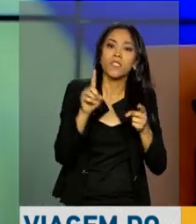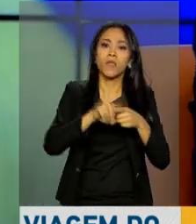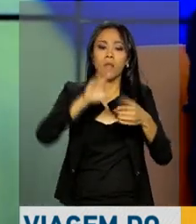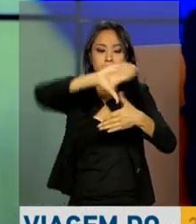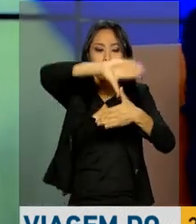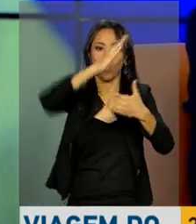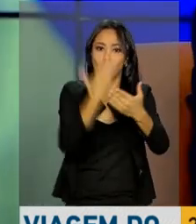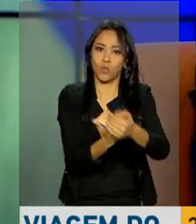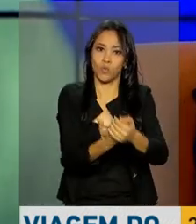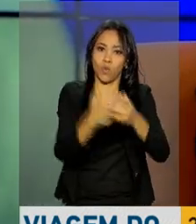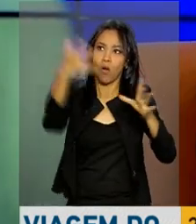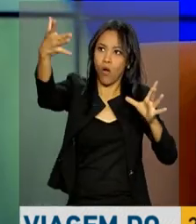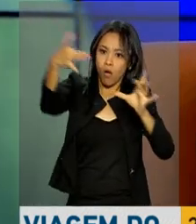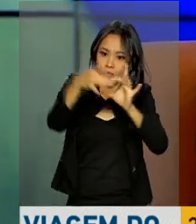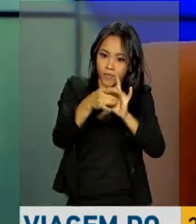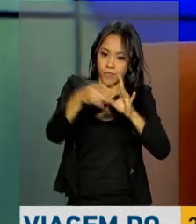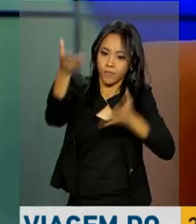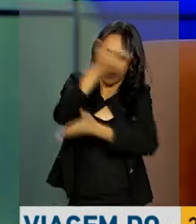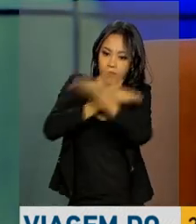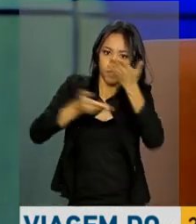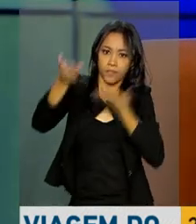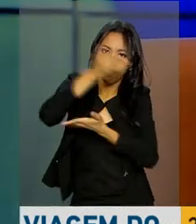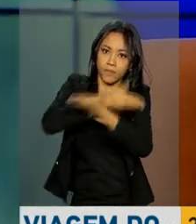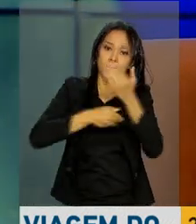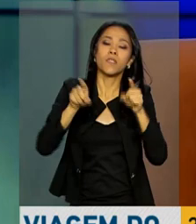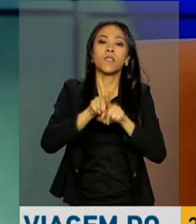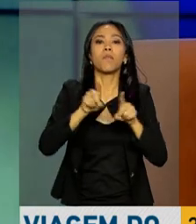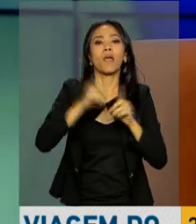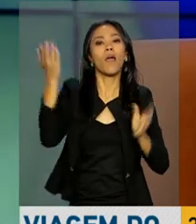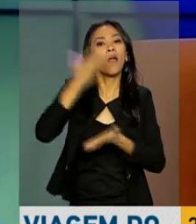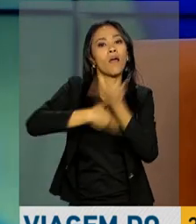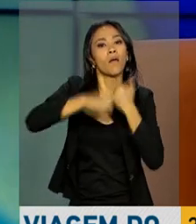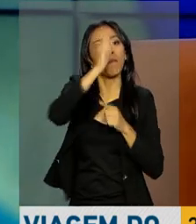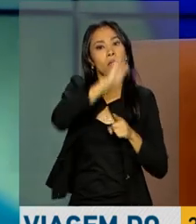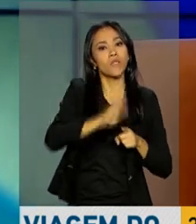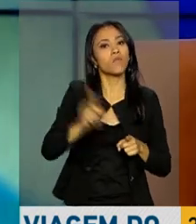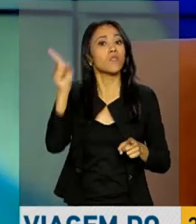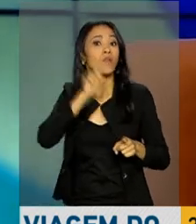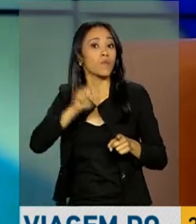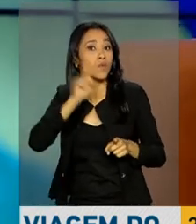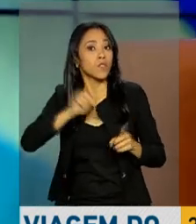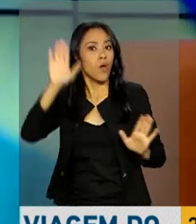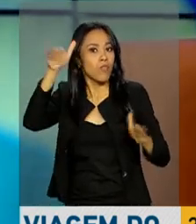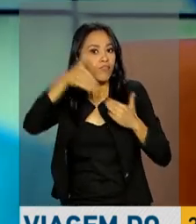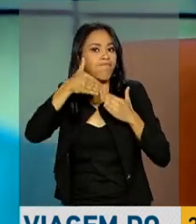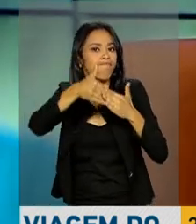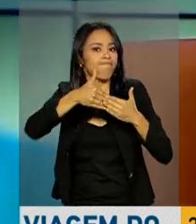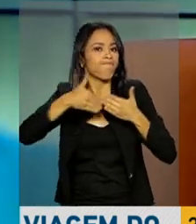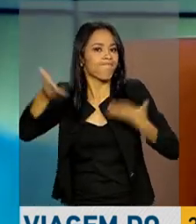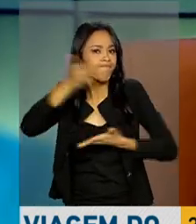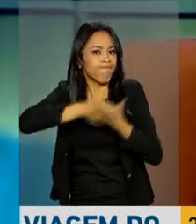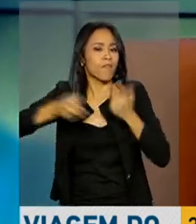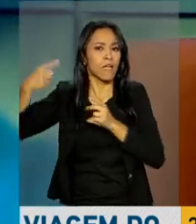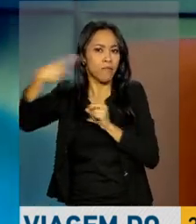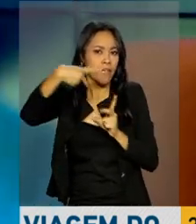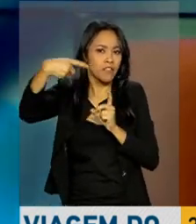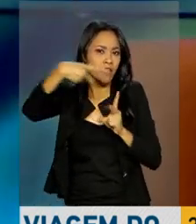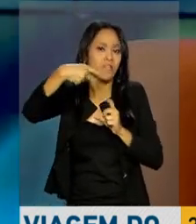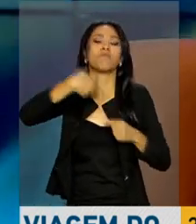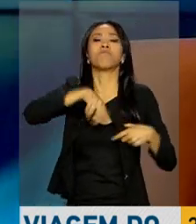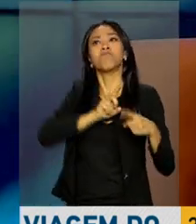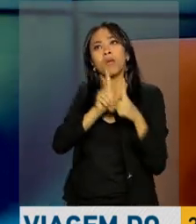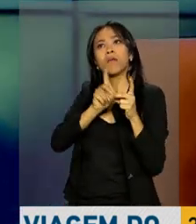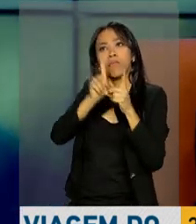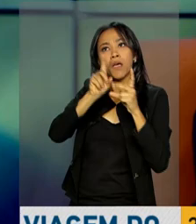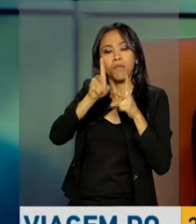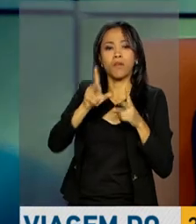Estamos incentivando as relações do Brasil com Estados Unidos, segundo maior parceiro comercial do nosso país há muito